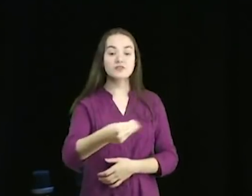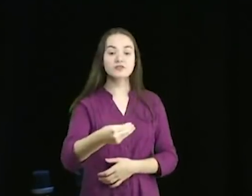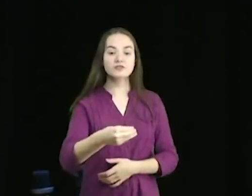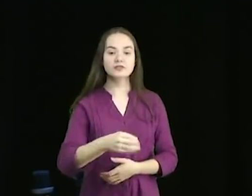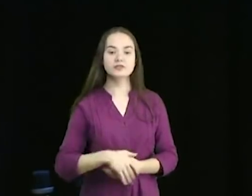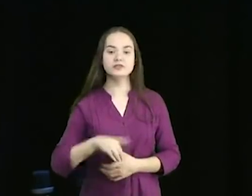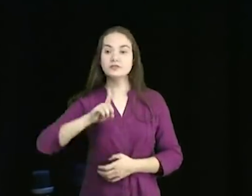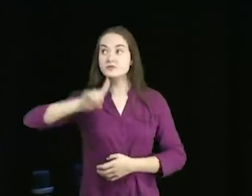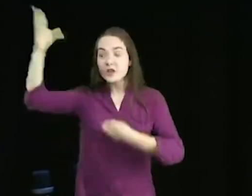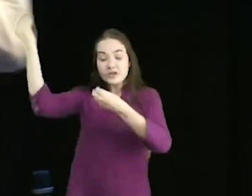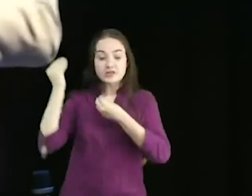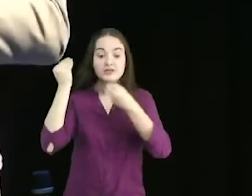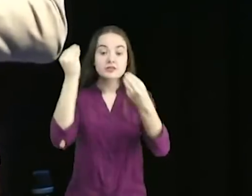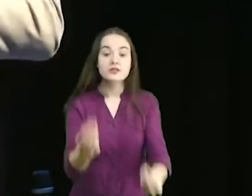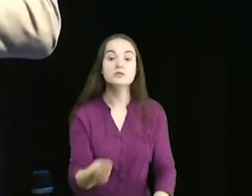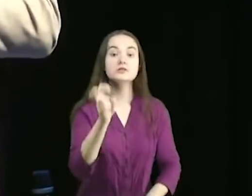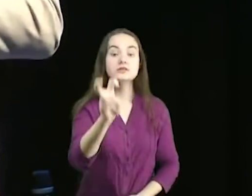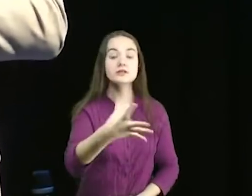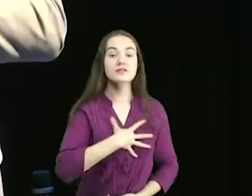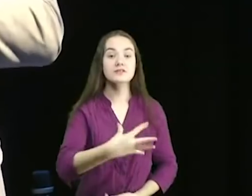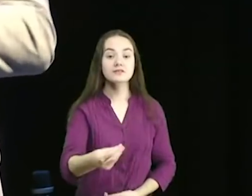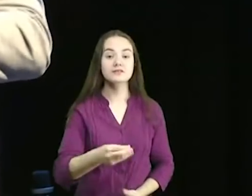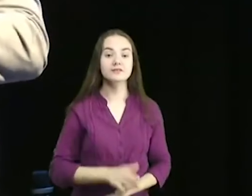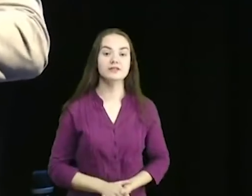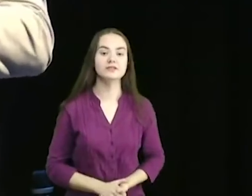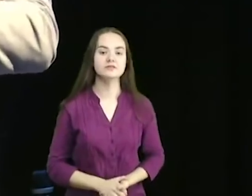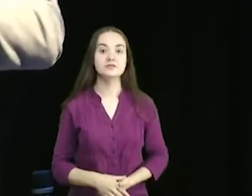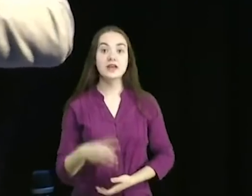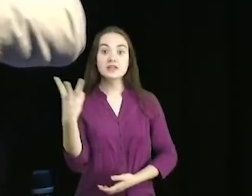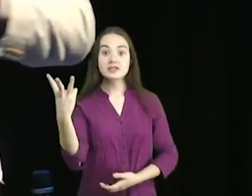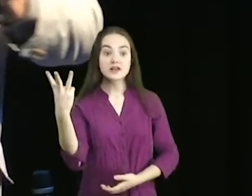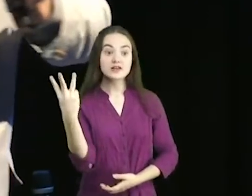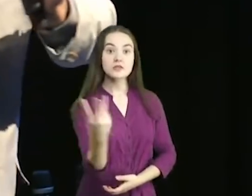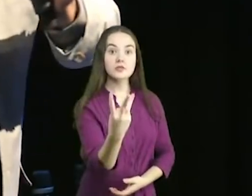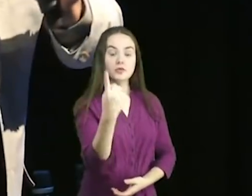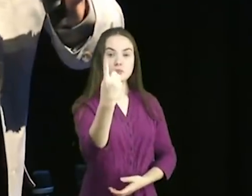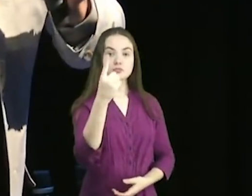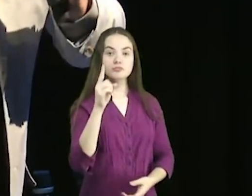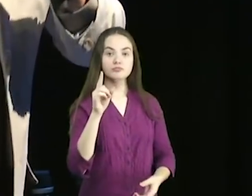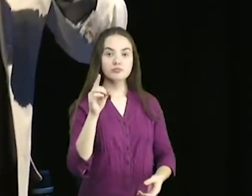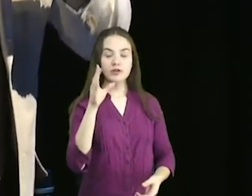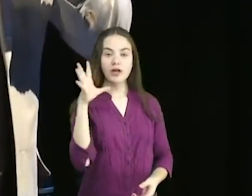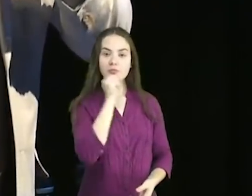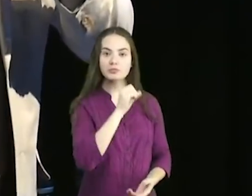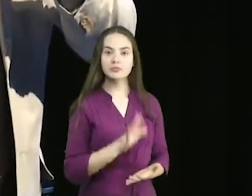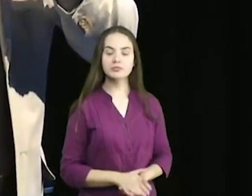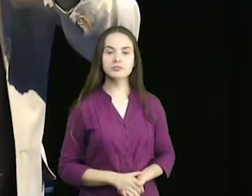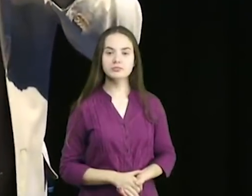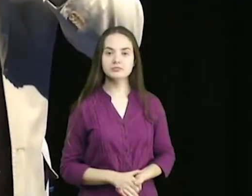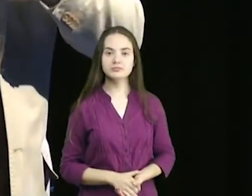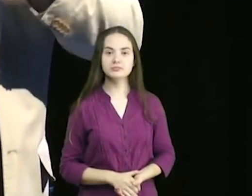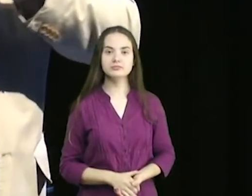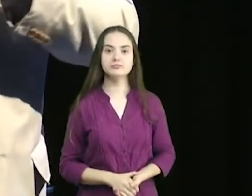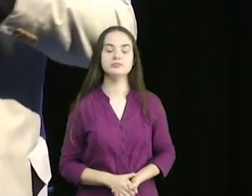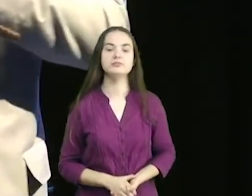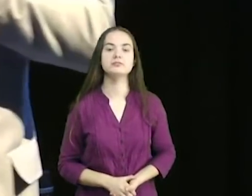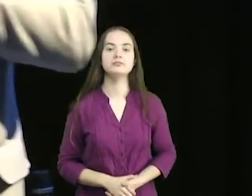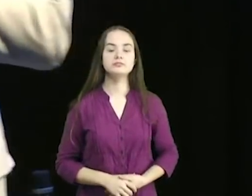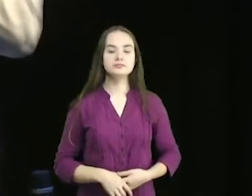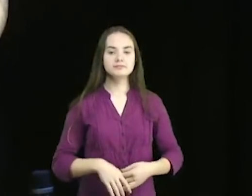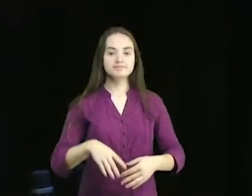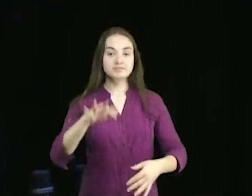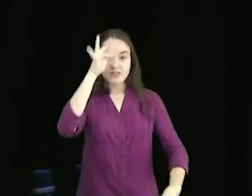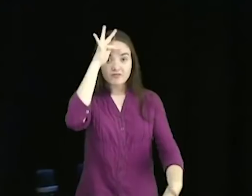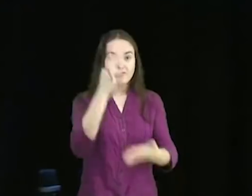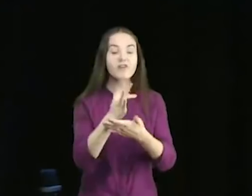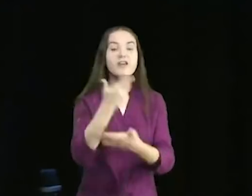pastor, vai. 5 filhos. E 3 vieram de uma vez só. Tá bom, gente? A fé alcança